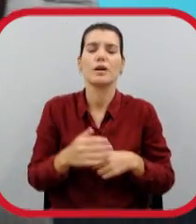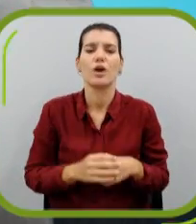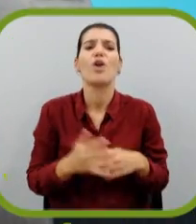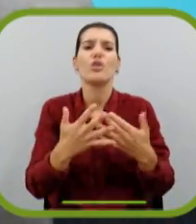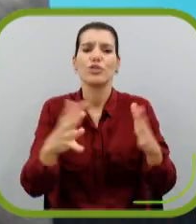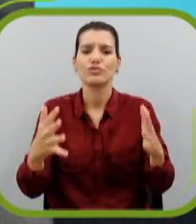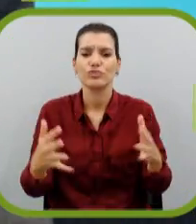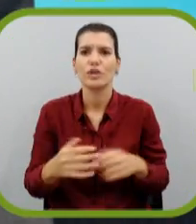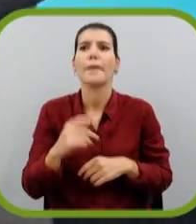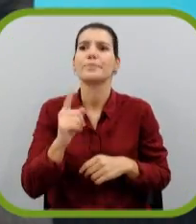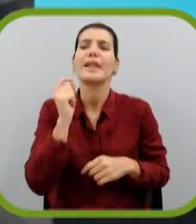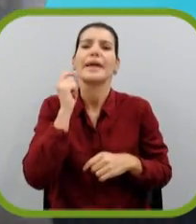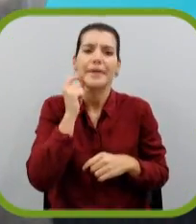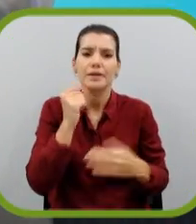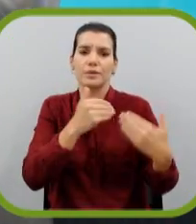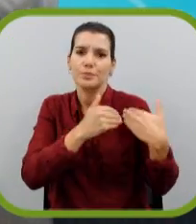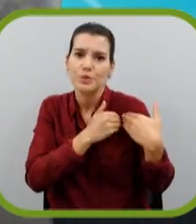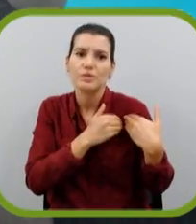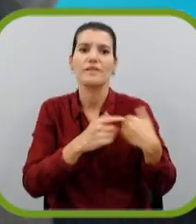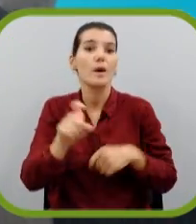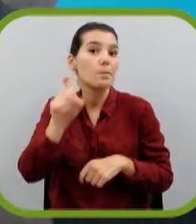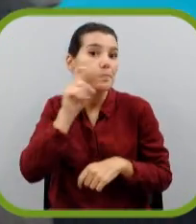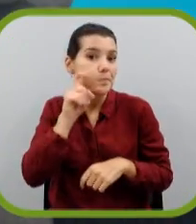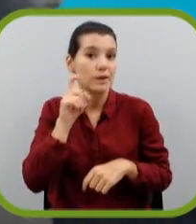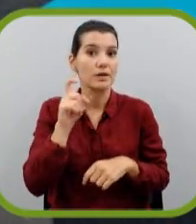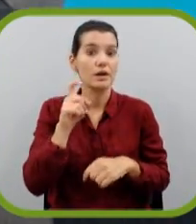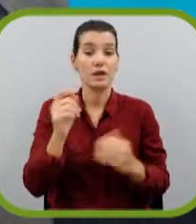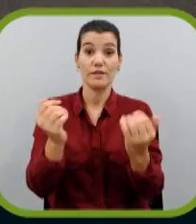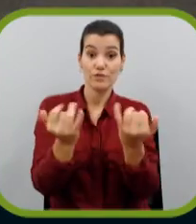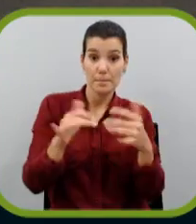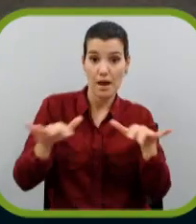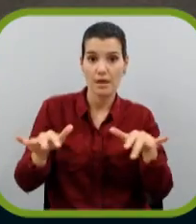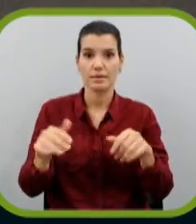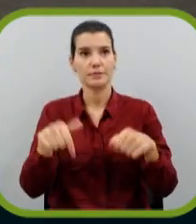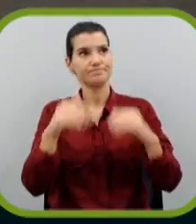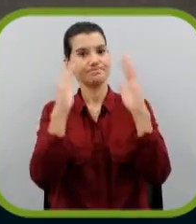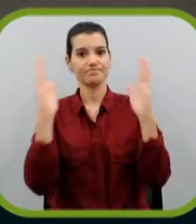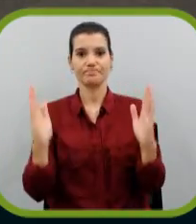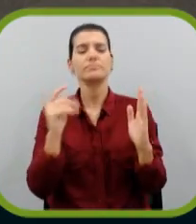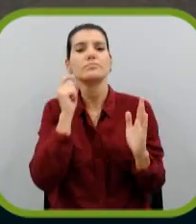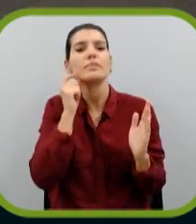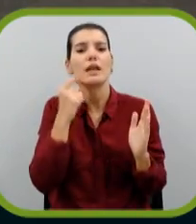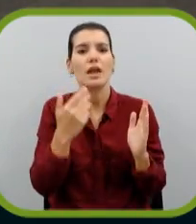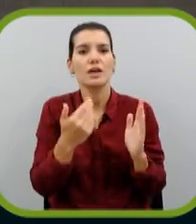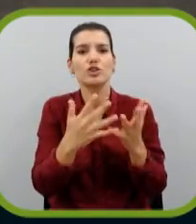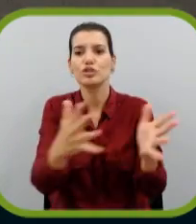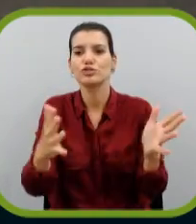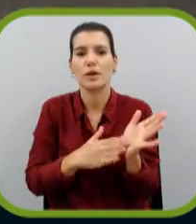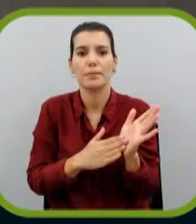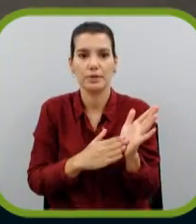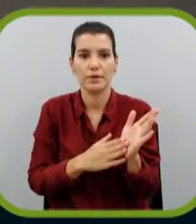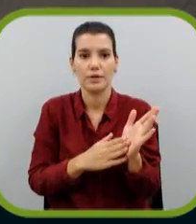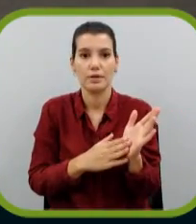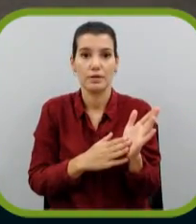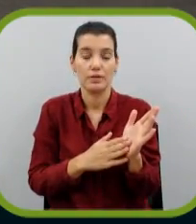de administração, onde é que está a definição dos atributos de quem é responsável pela segurança informática da